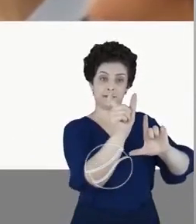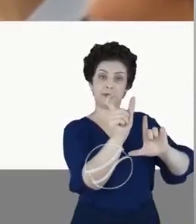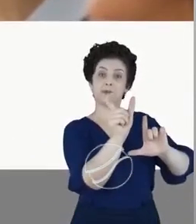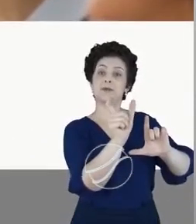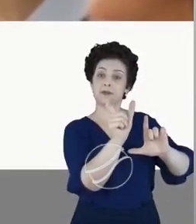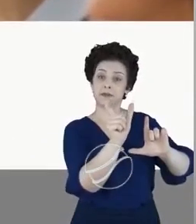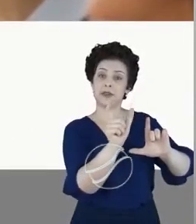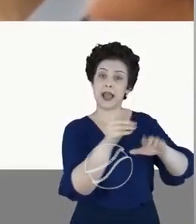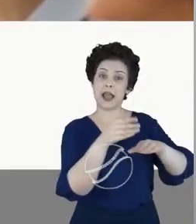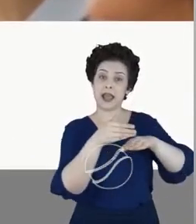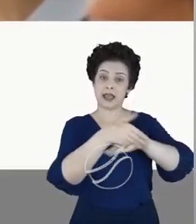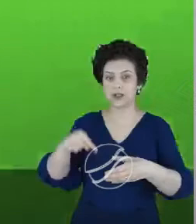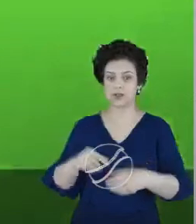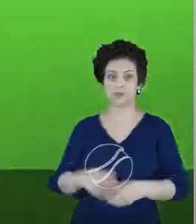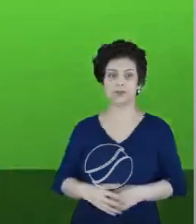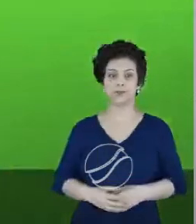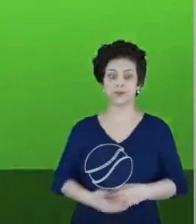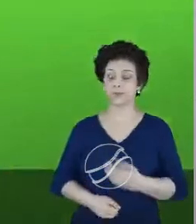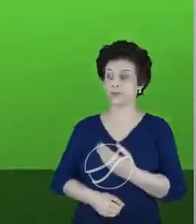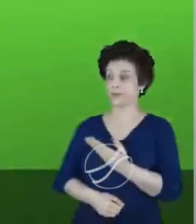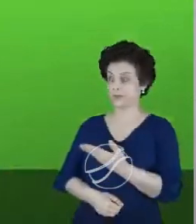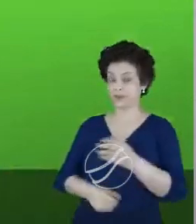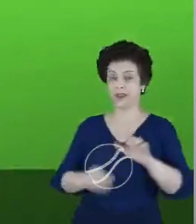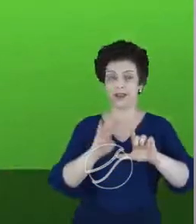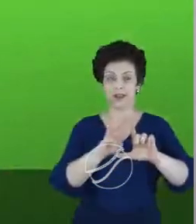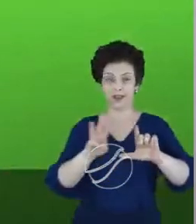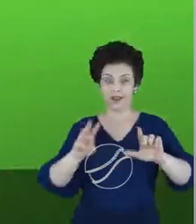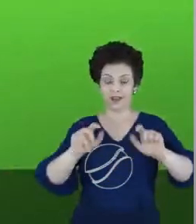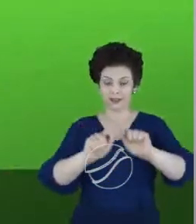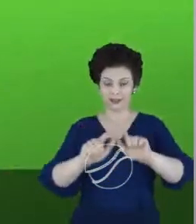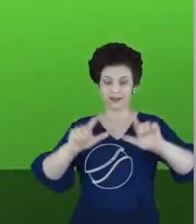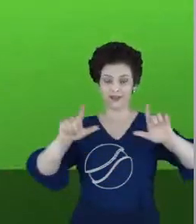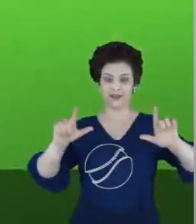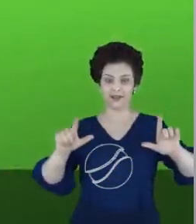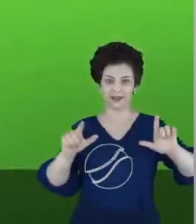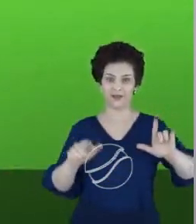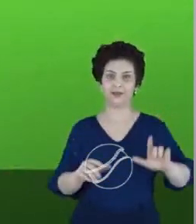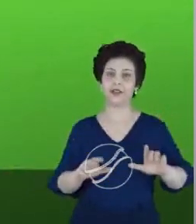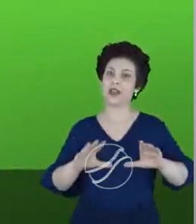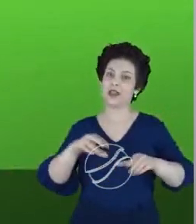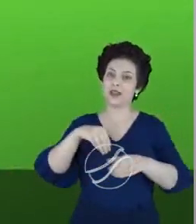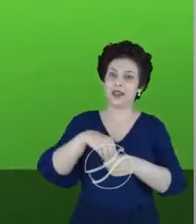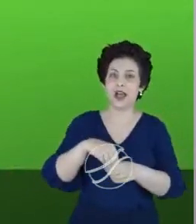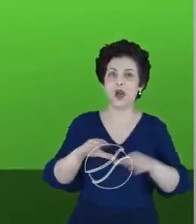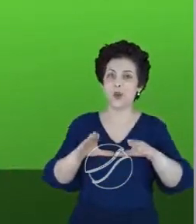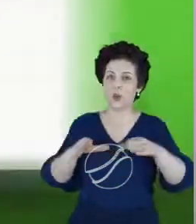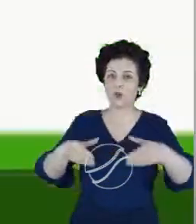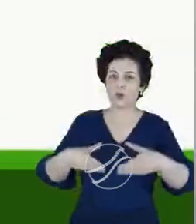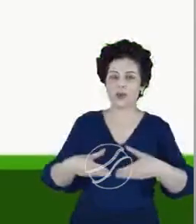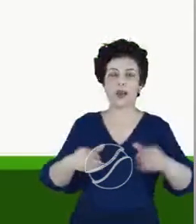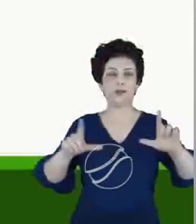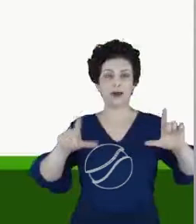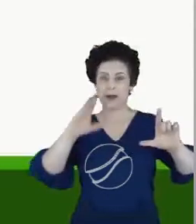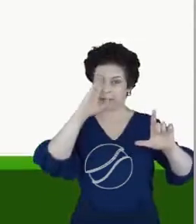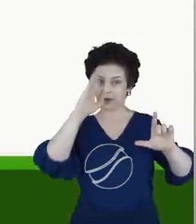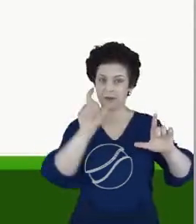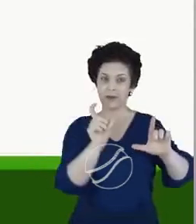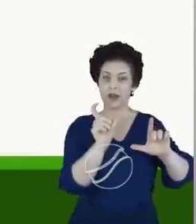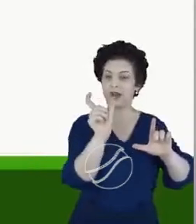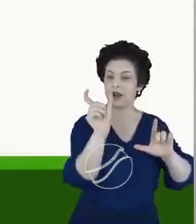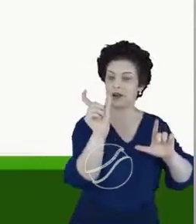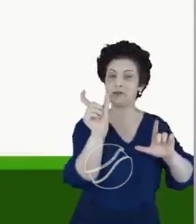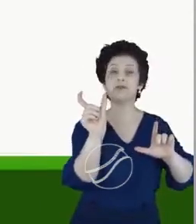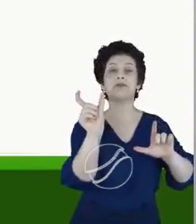fatos que é o nosso fundo de assistência técnica o zíper nós temos o problema nenhum faz Av o presente aqui em Pontes Lacerda em todas as escolas